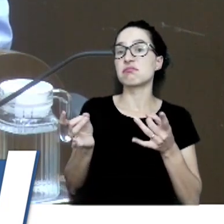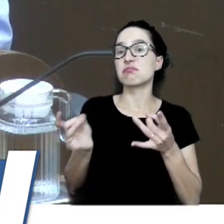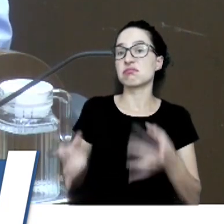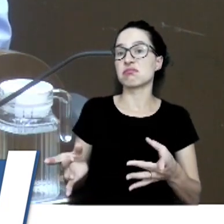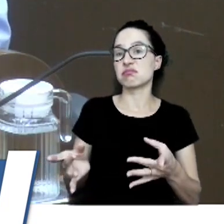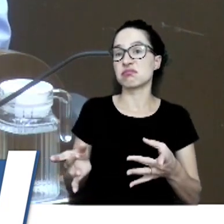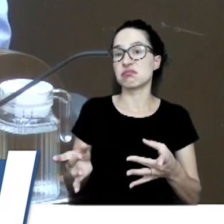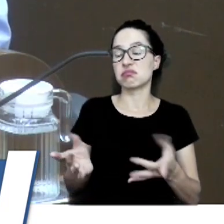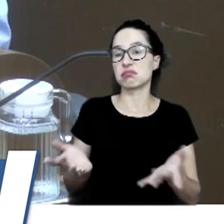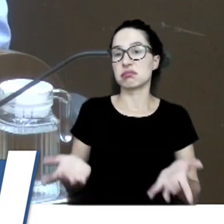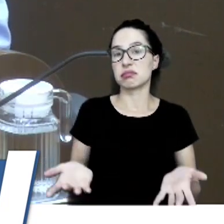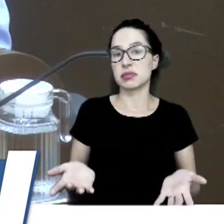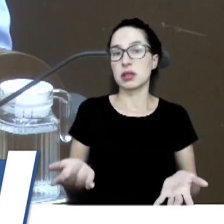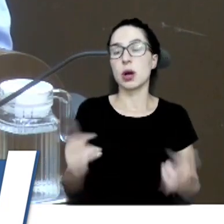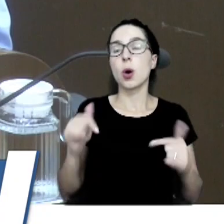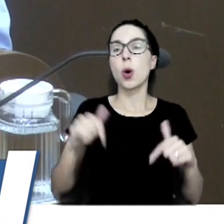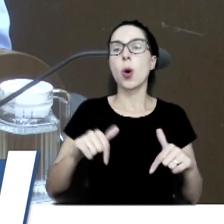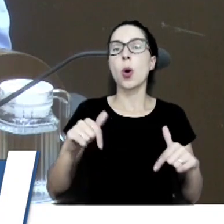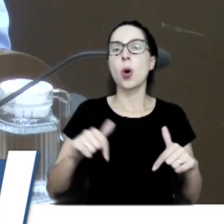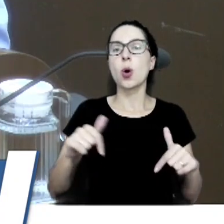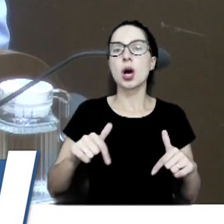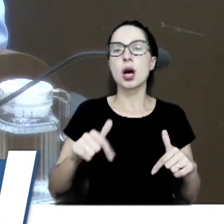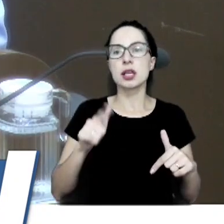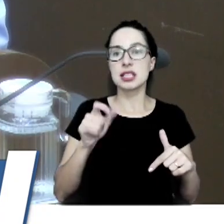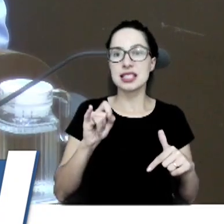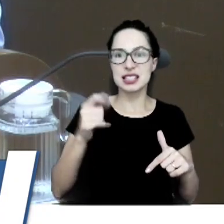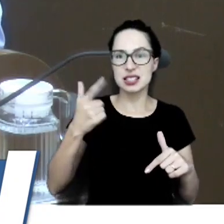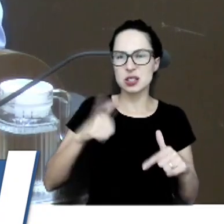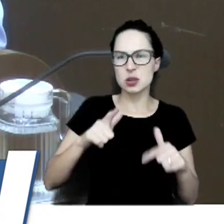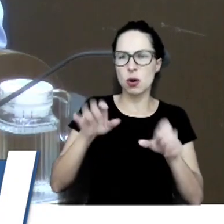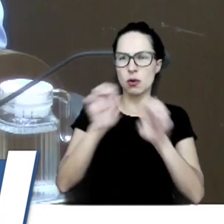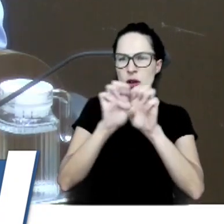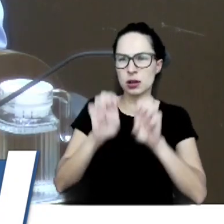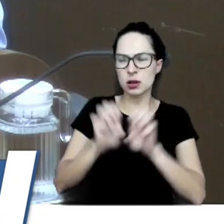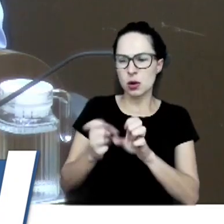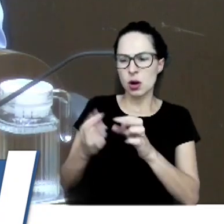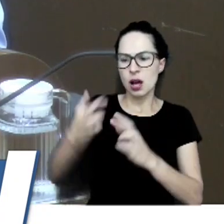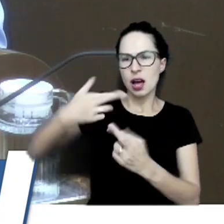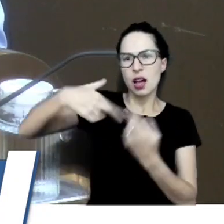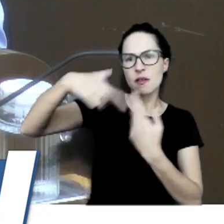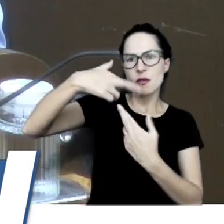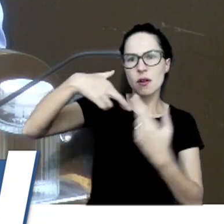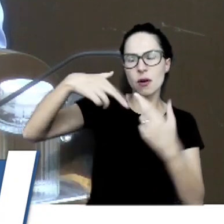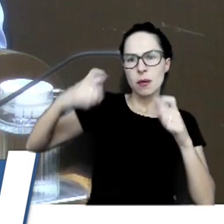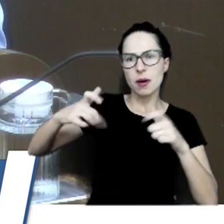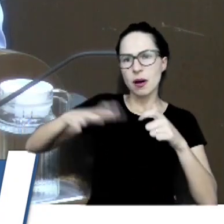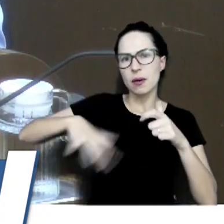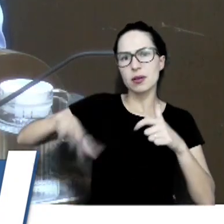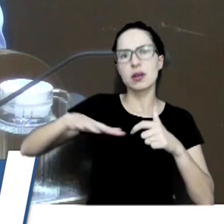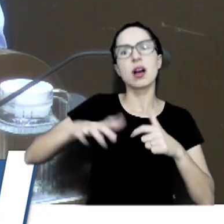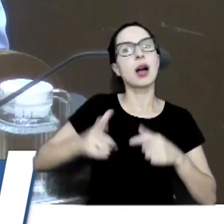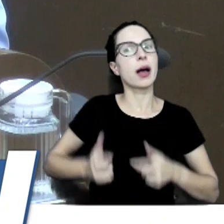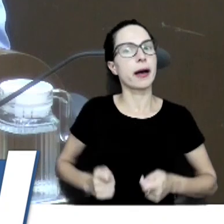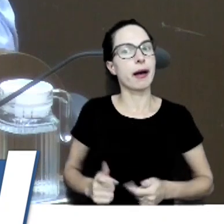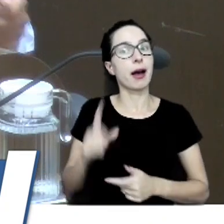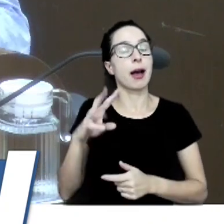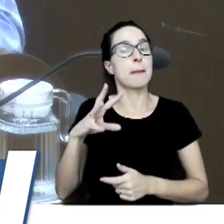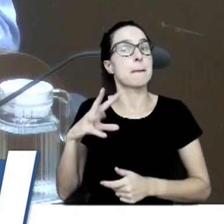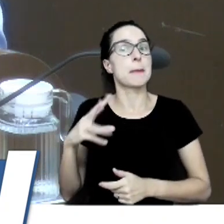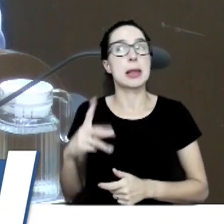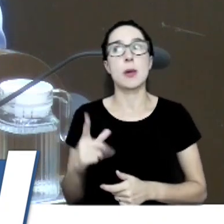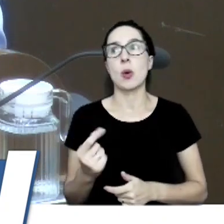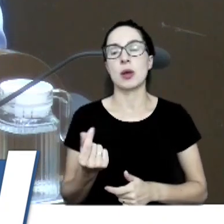dizer, favorece, tem projetos sociais, tem integração com a sociedade, com vários setores. Então, a gente tem